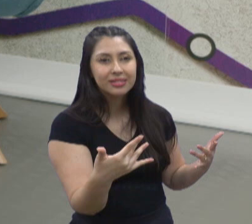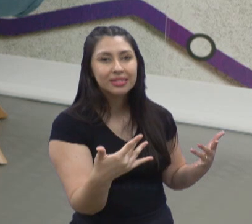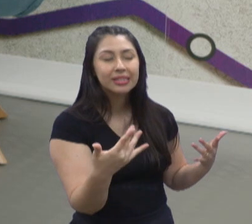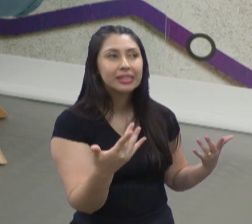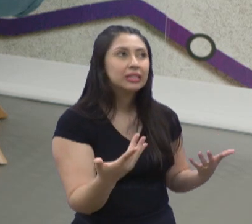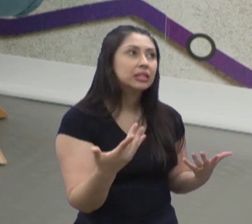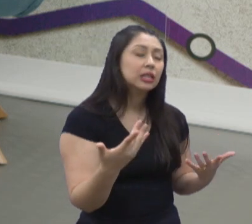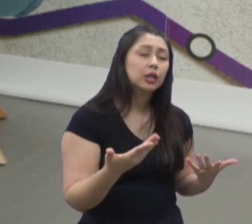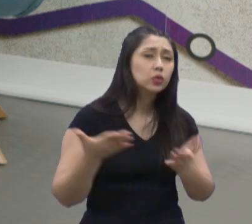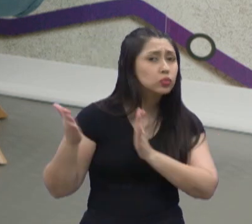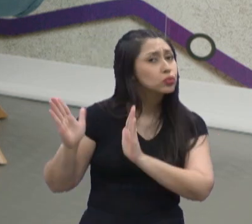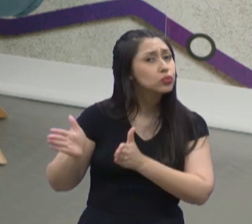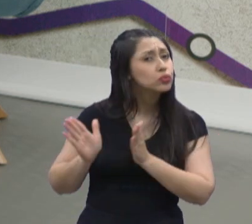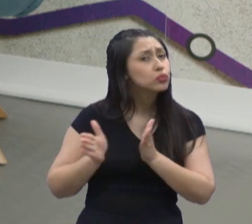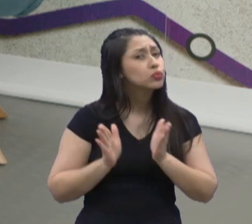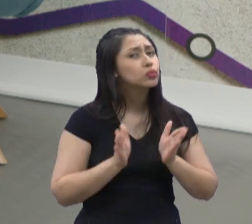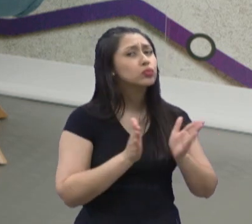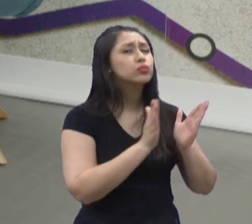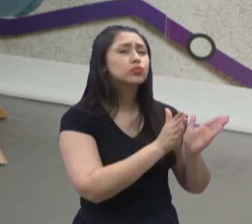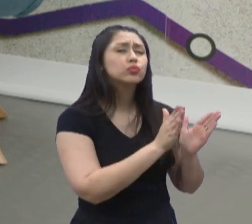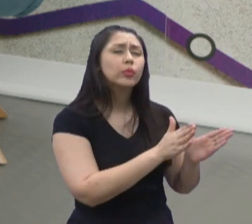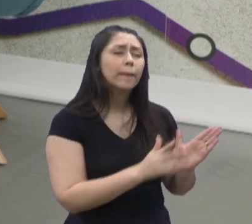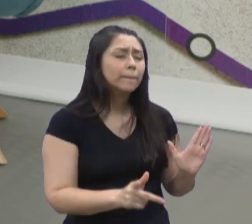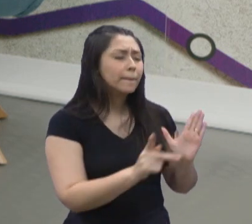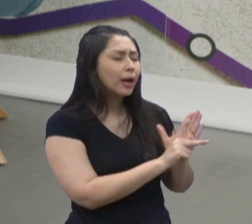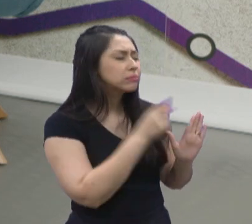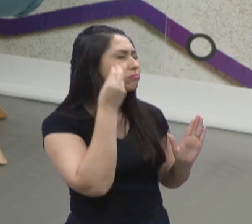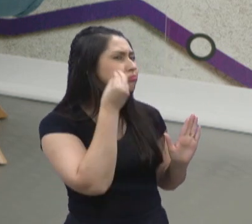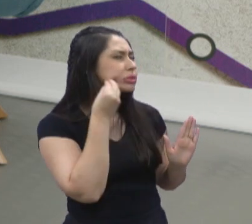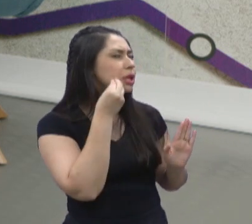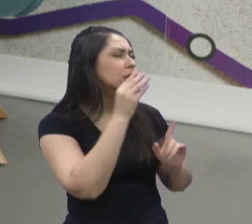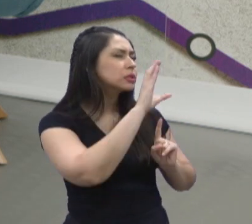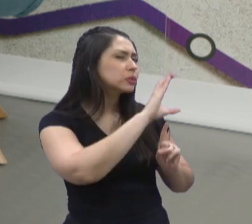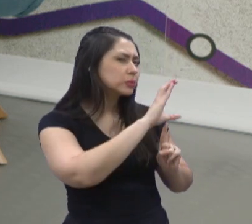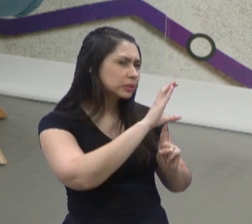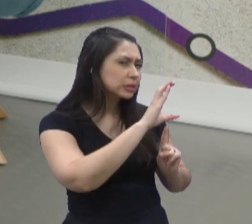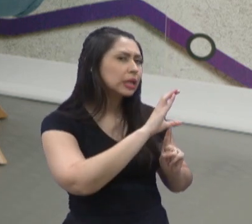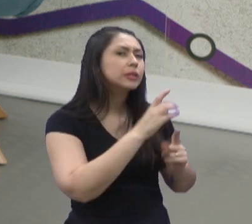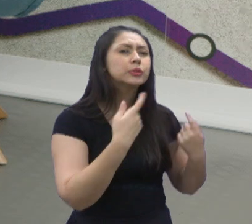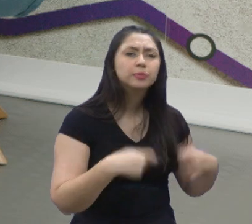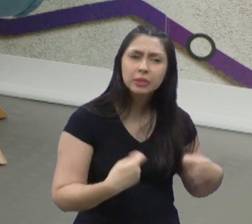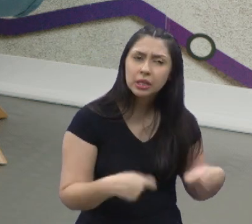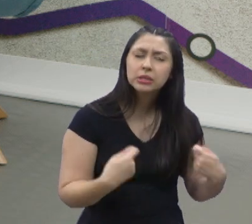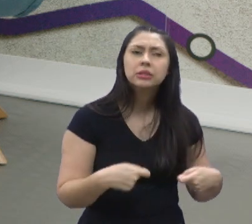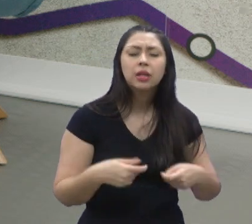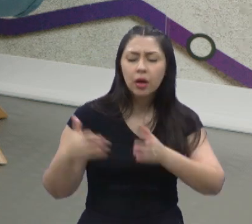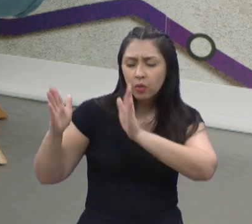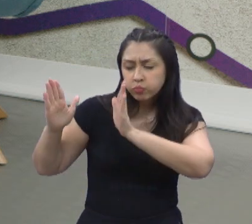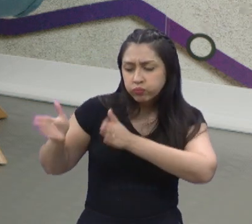isso são processos, né, que isso faz parte da experiência do cliente, né, ele tem que passar por isso, né, todo